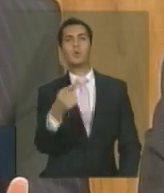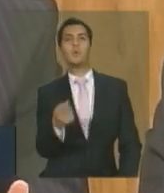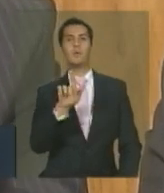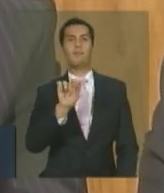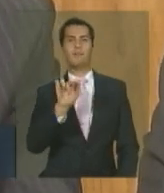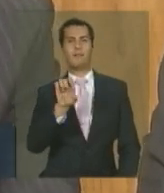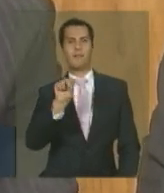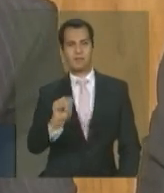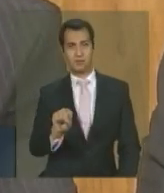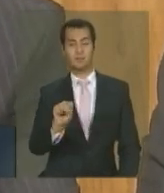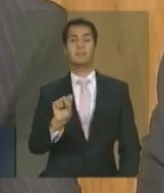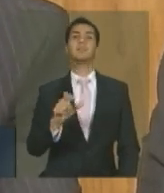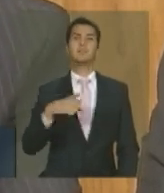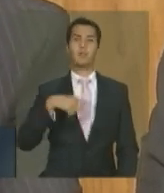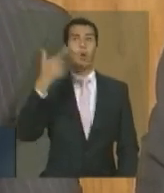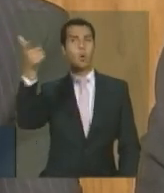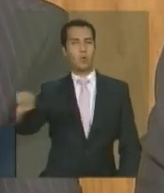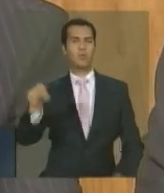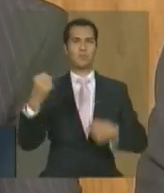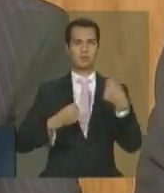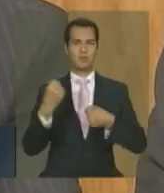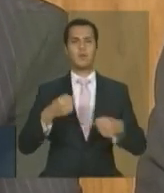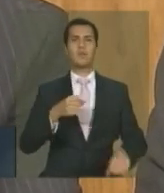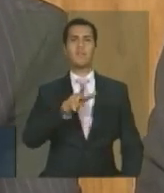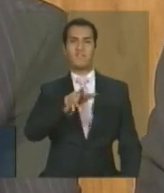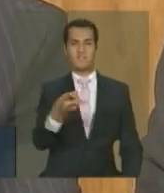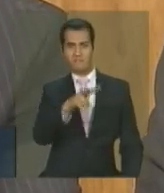flex diesel